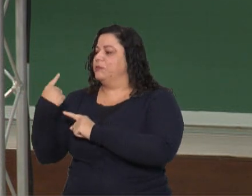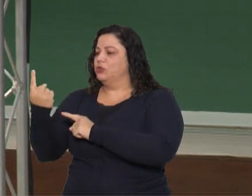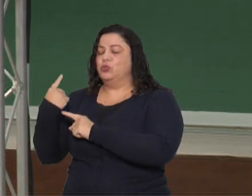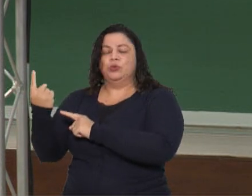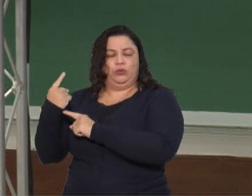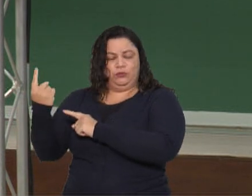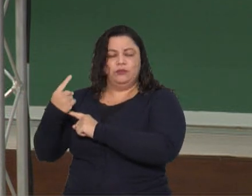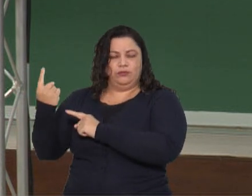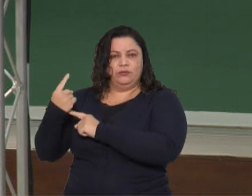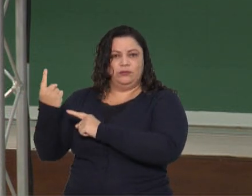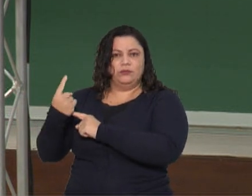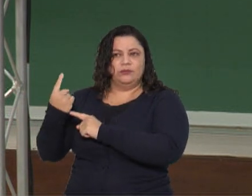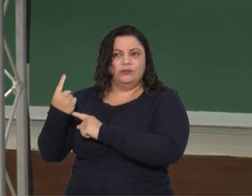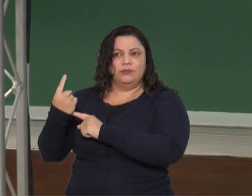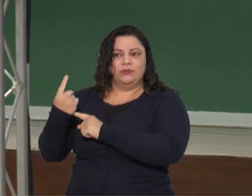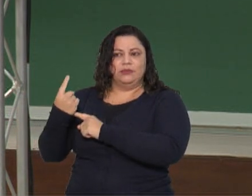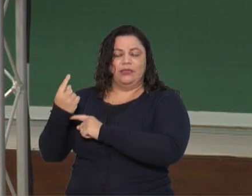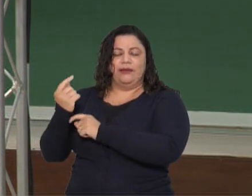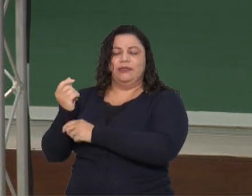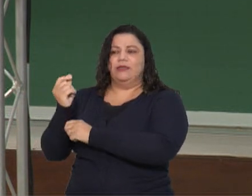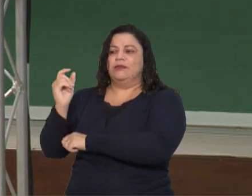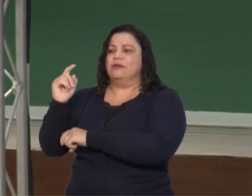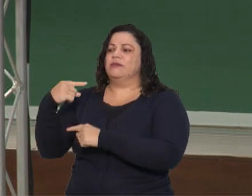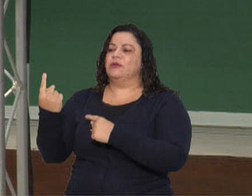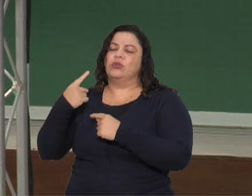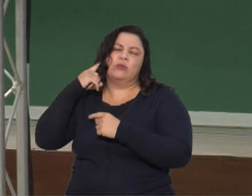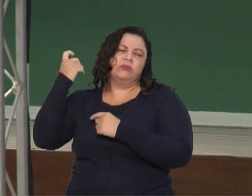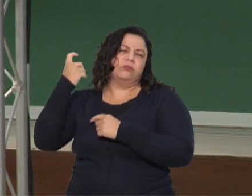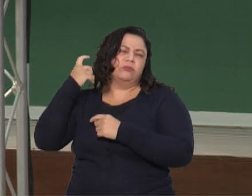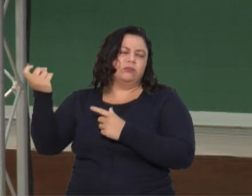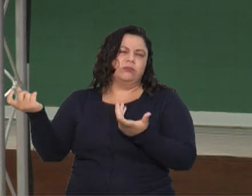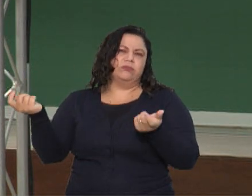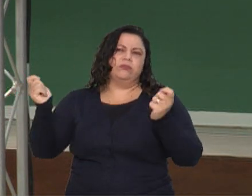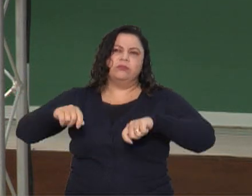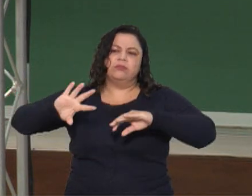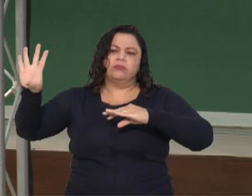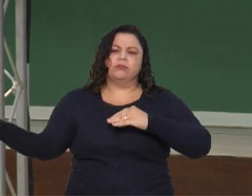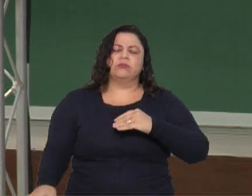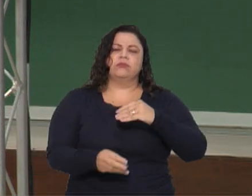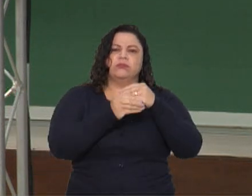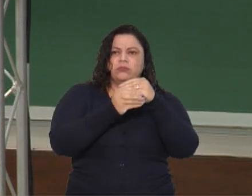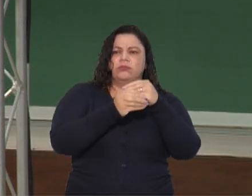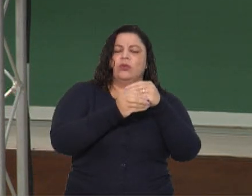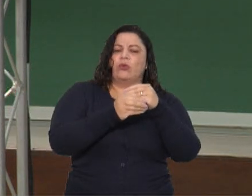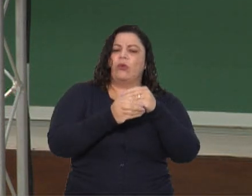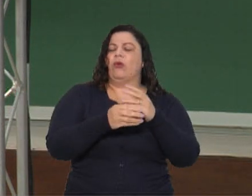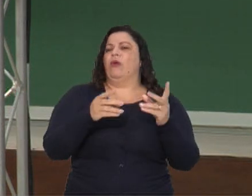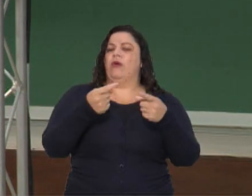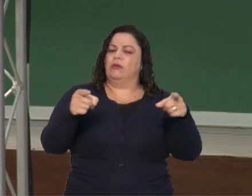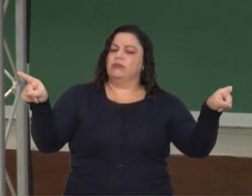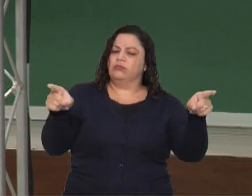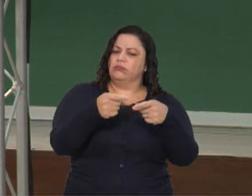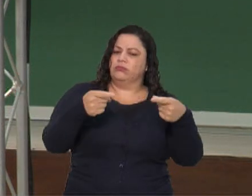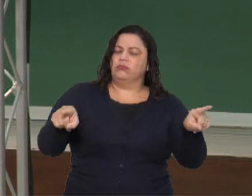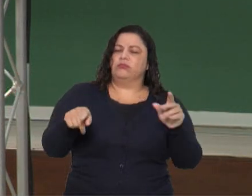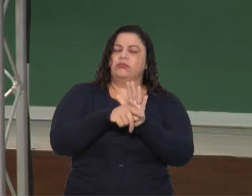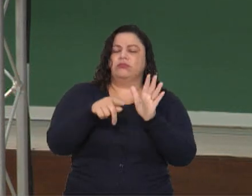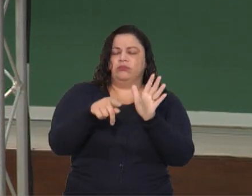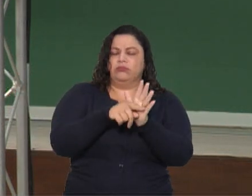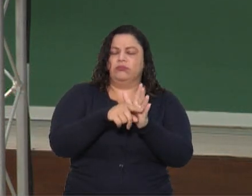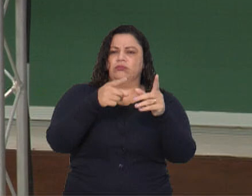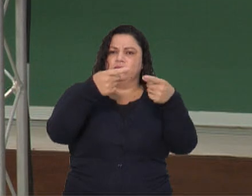princípio um som incômodo, desagradável, tem o John Cage que coloca esse liquidificador na composição musical